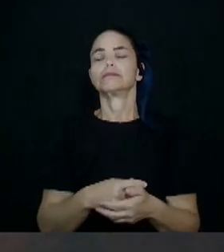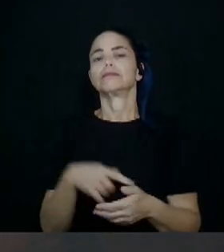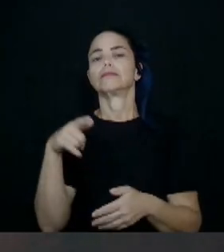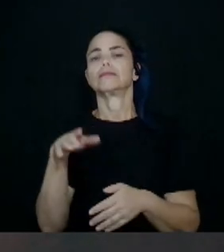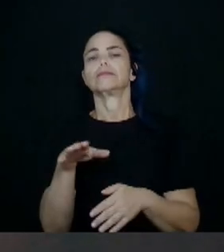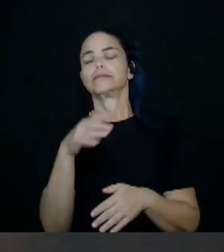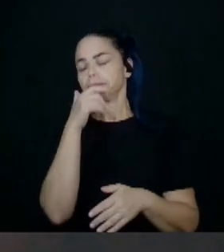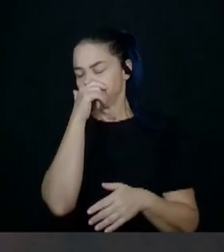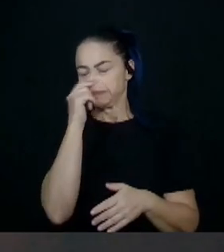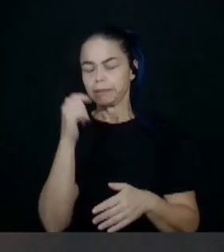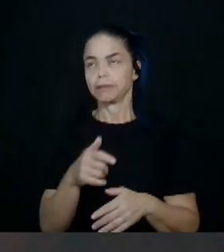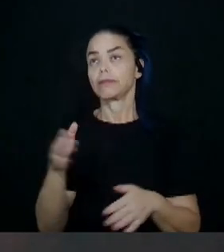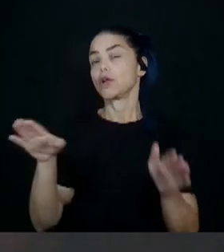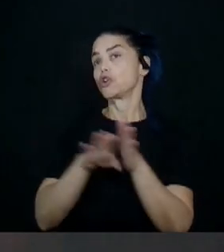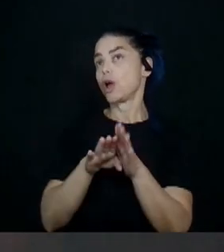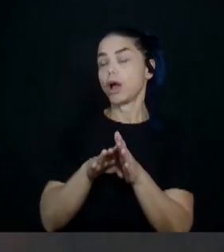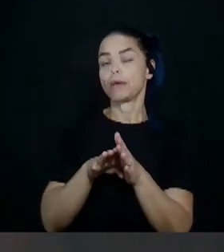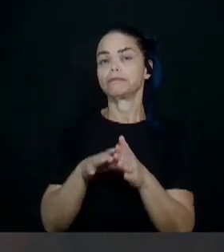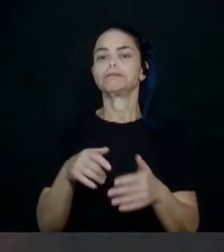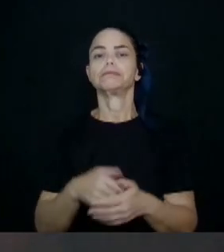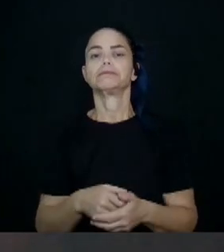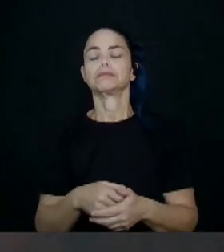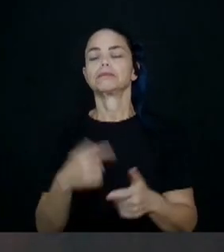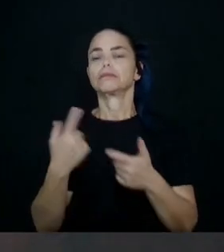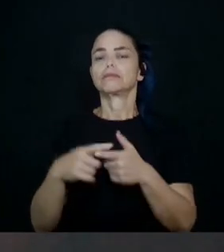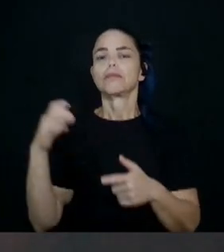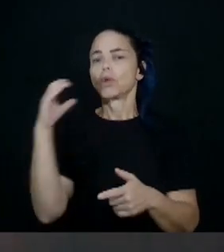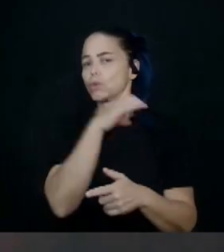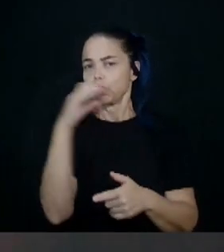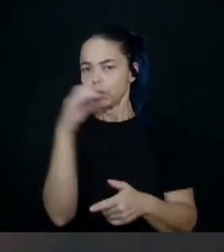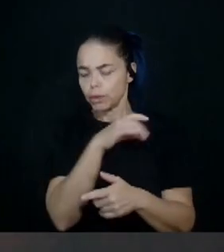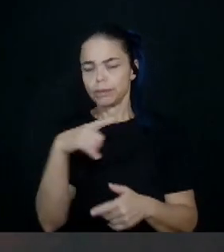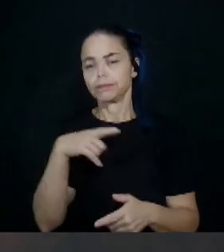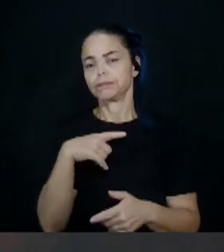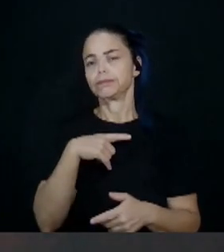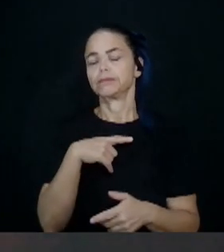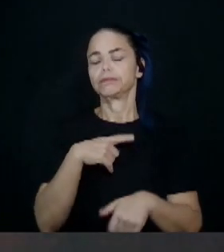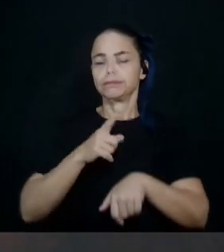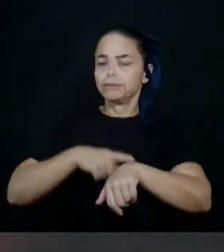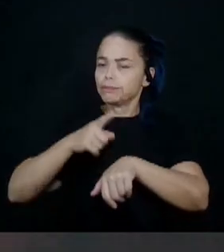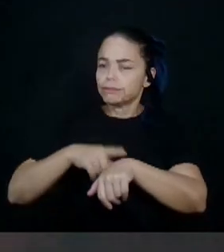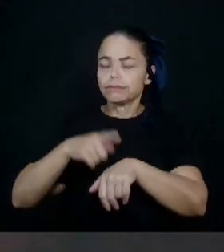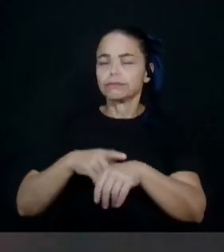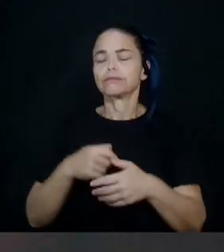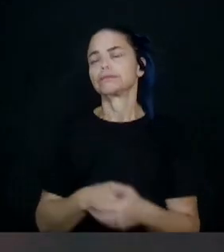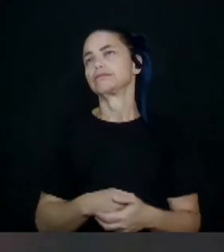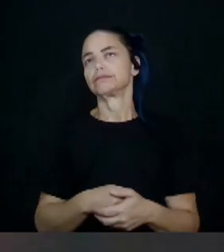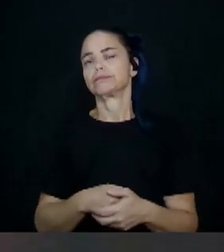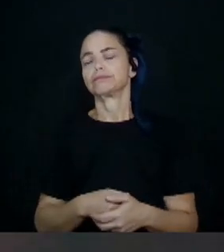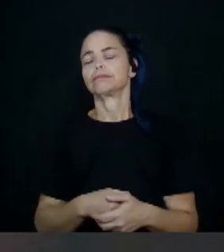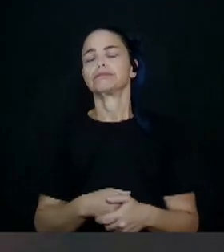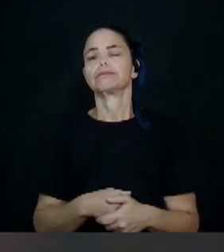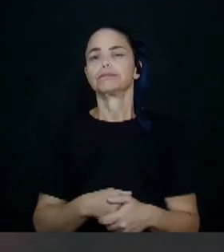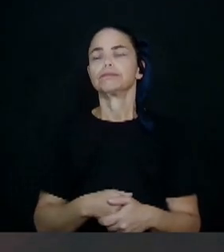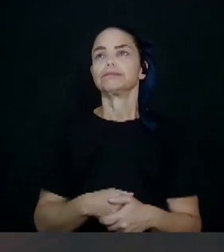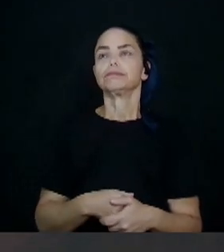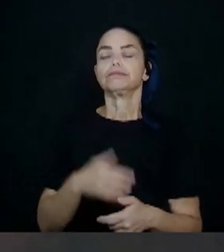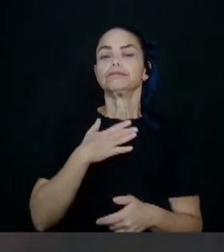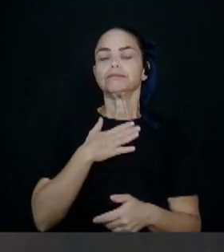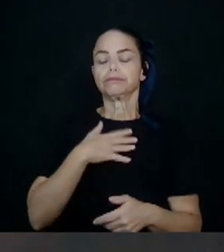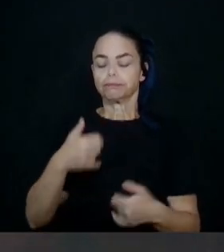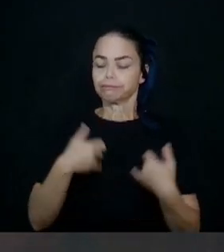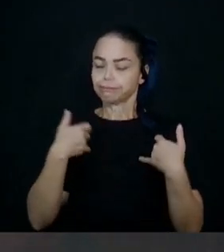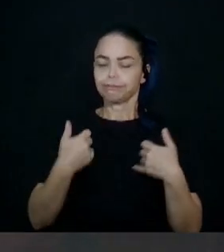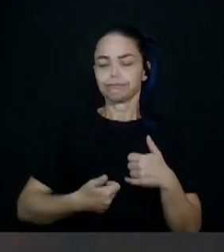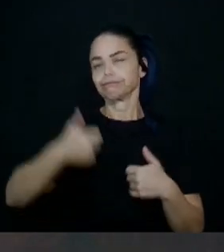certo. Por quê? Porque todo mundo está com pressa, todo mundo tem essa questão de colocar o seu ego em primeiro lugar.